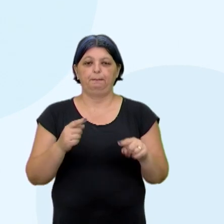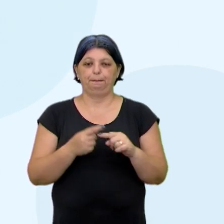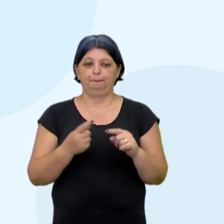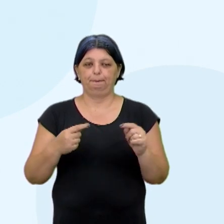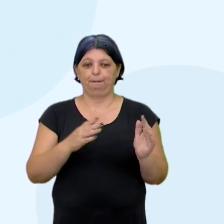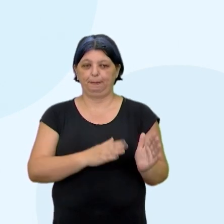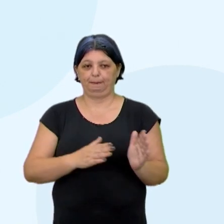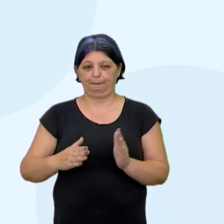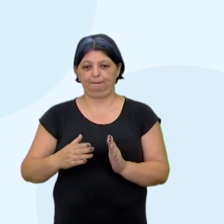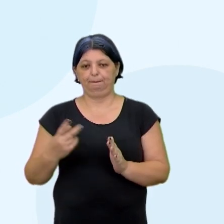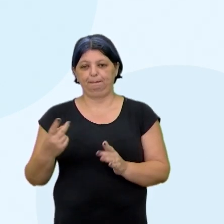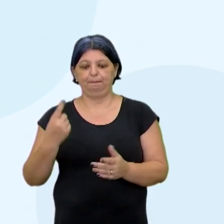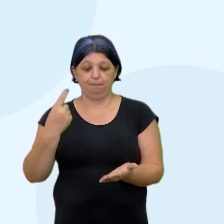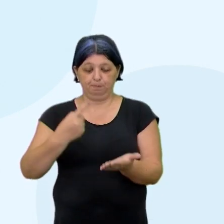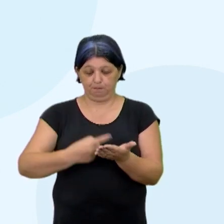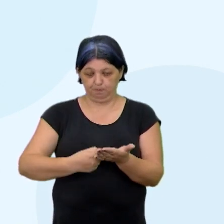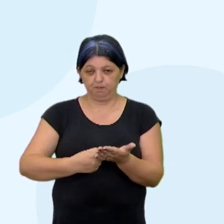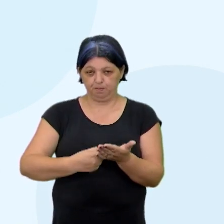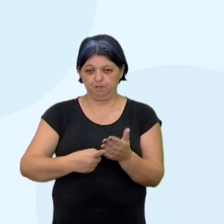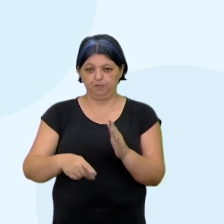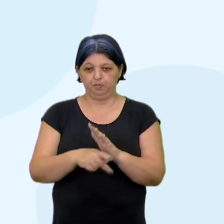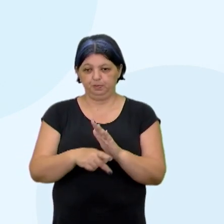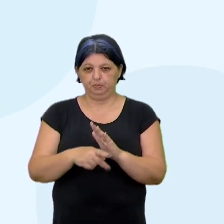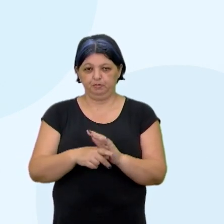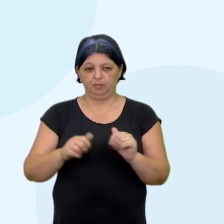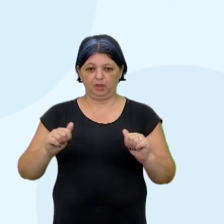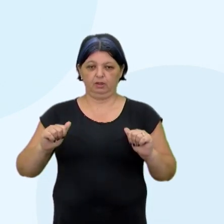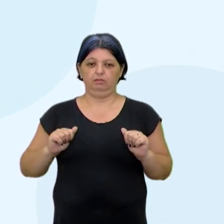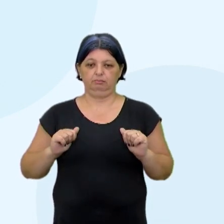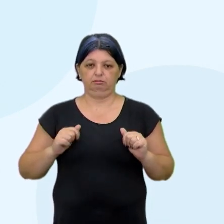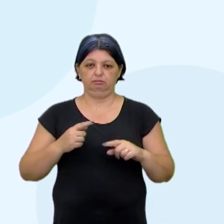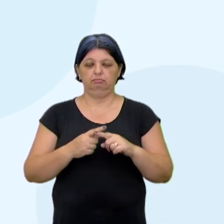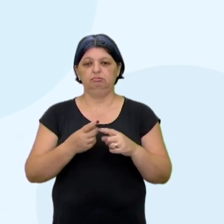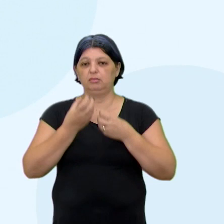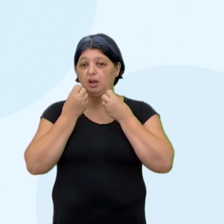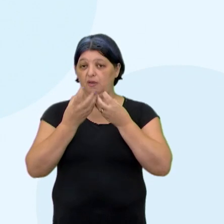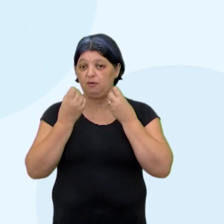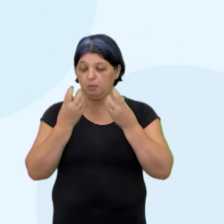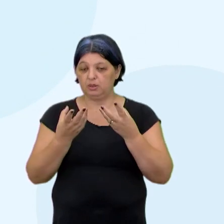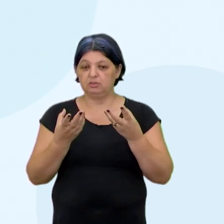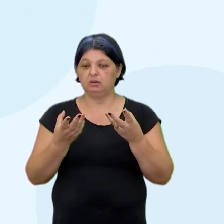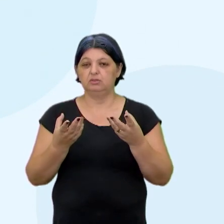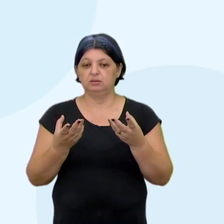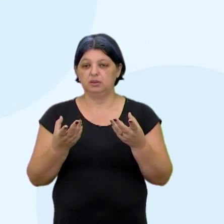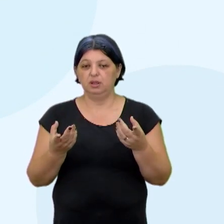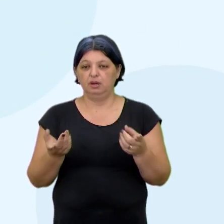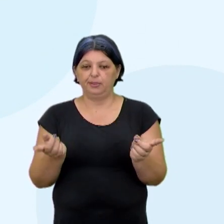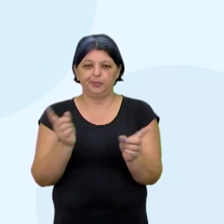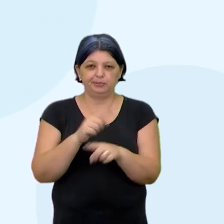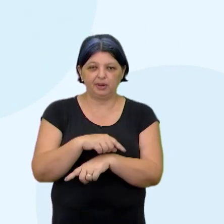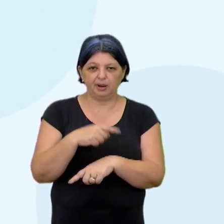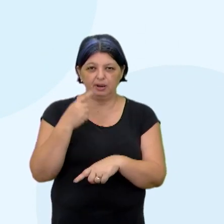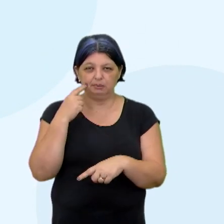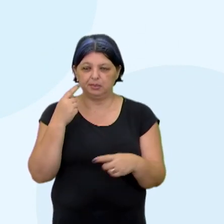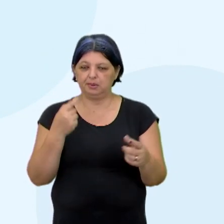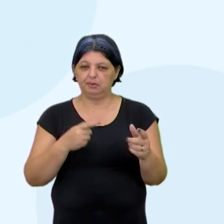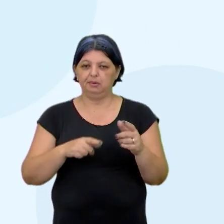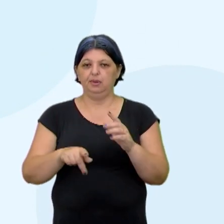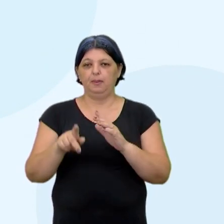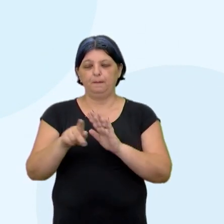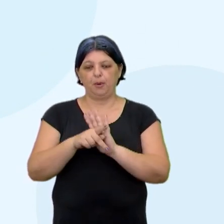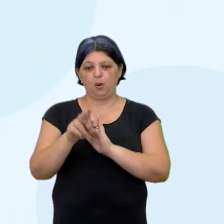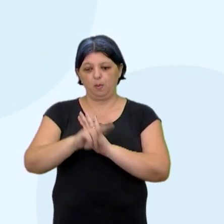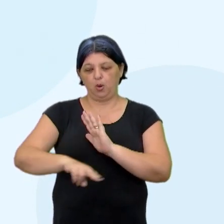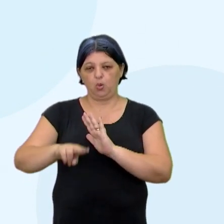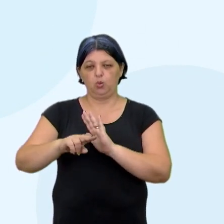com a imparcialidade foi duramente afetado pela avalanche de informações contraditórias publicadas nas várias plataformas de